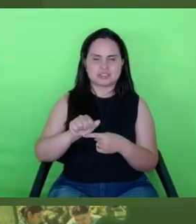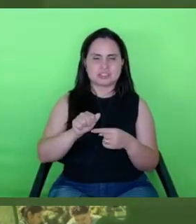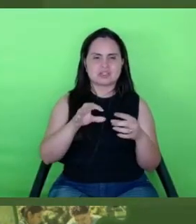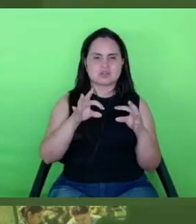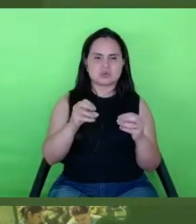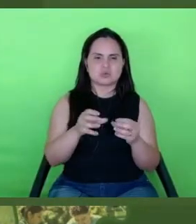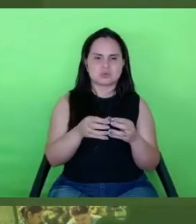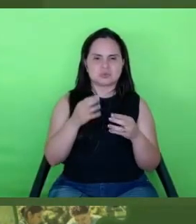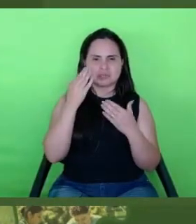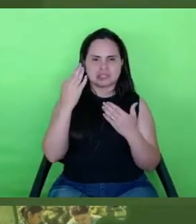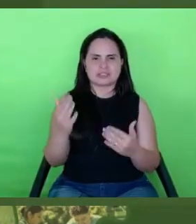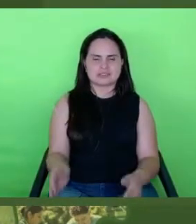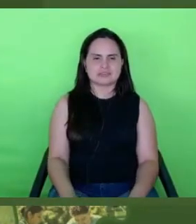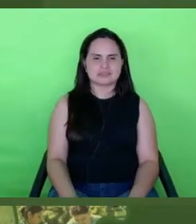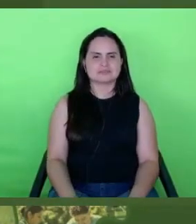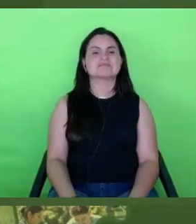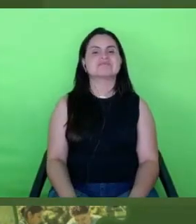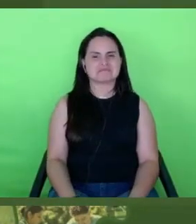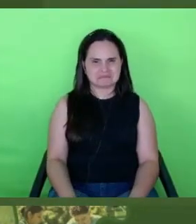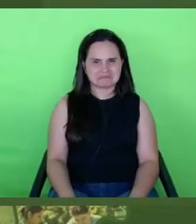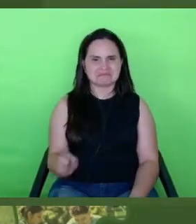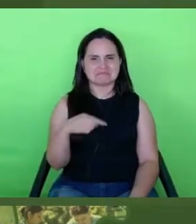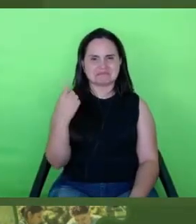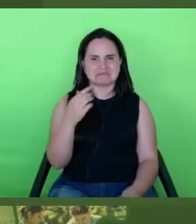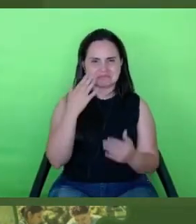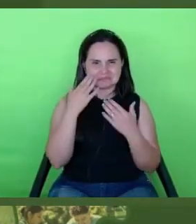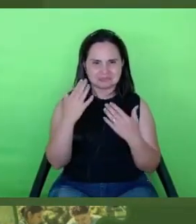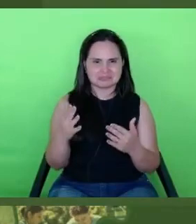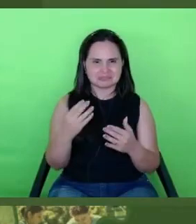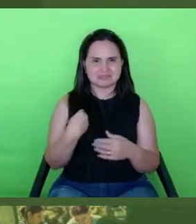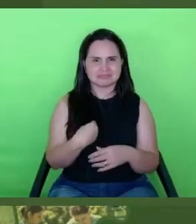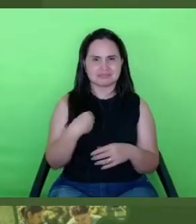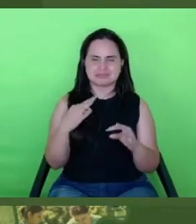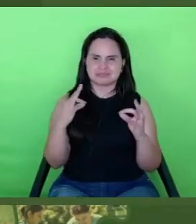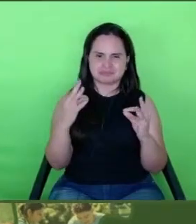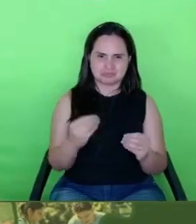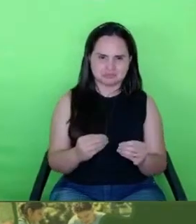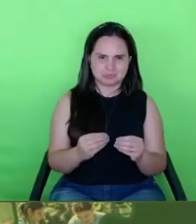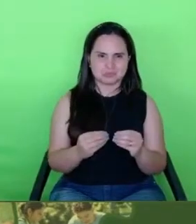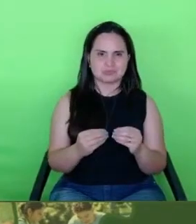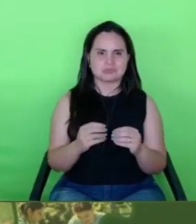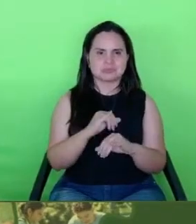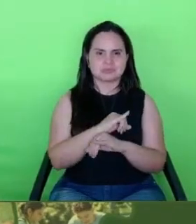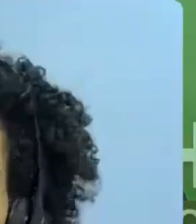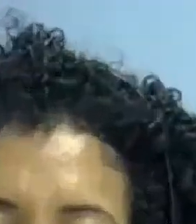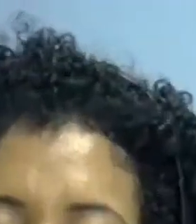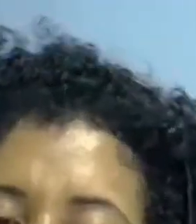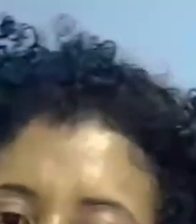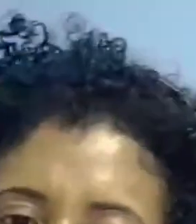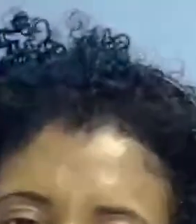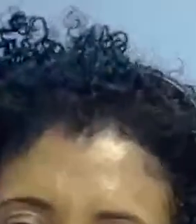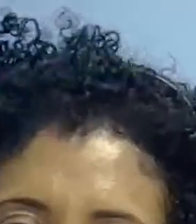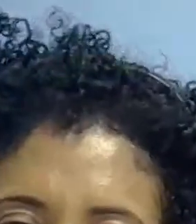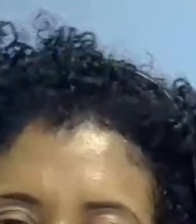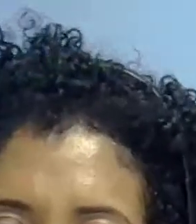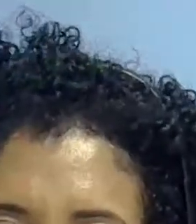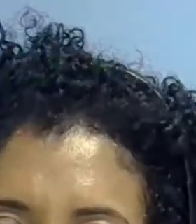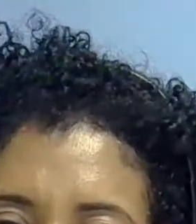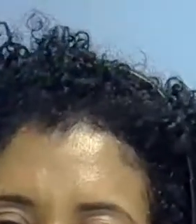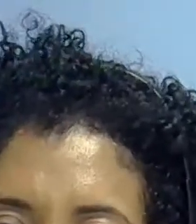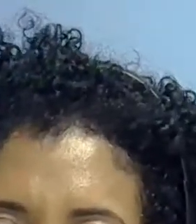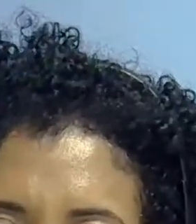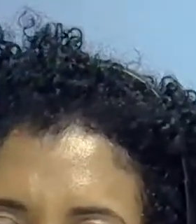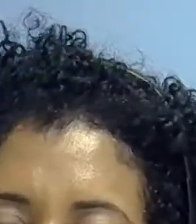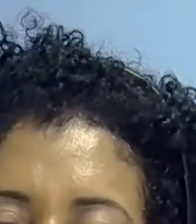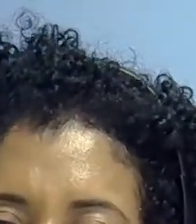obrigado. Nós que agradecemos a presença e a participação de todos, desejamos uma boa noite e reforçamos, não percam